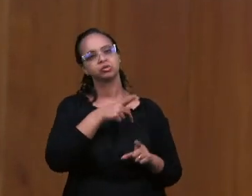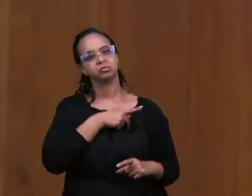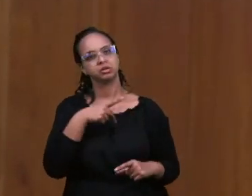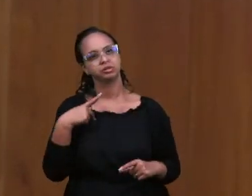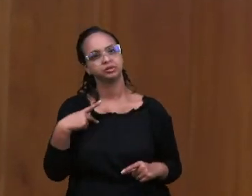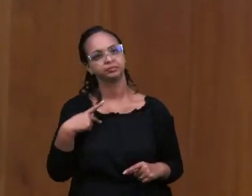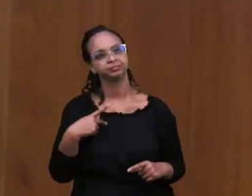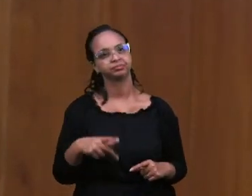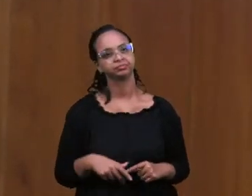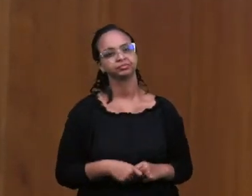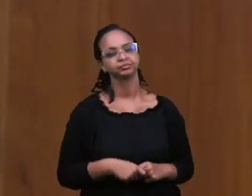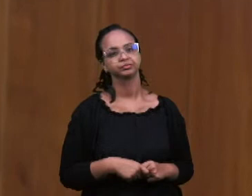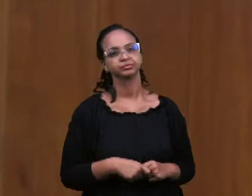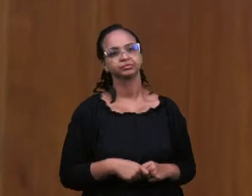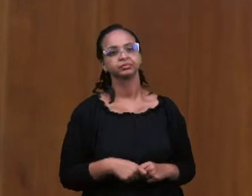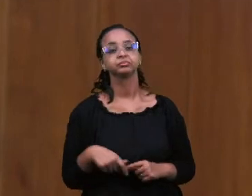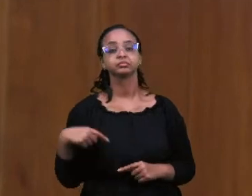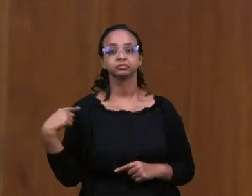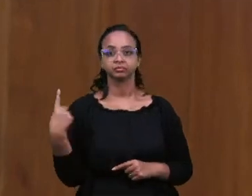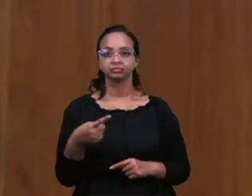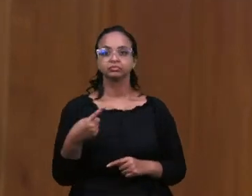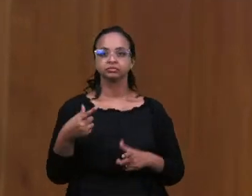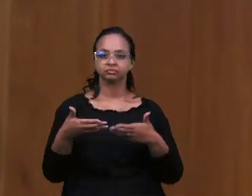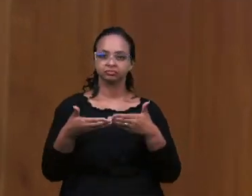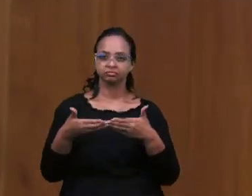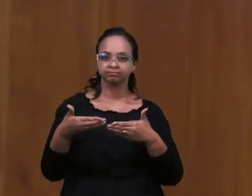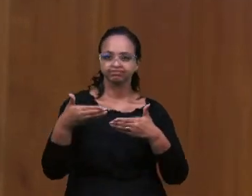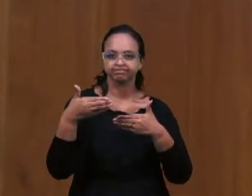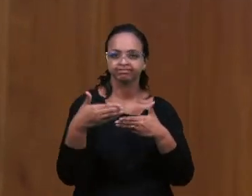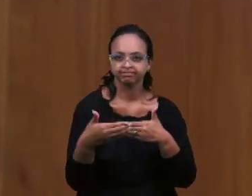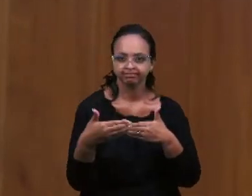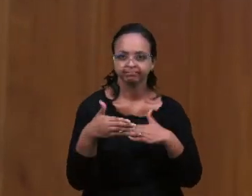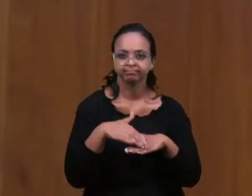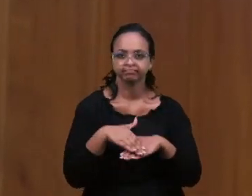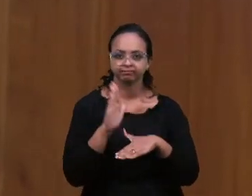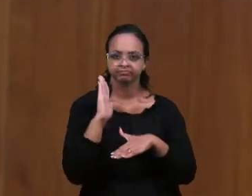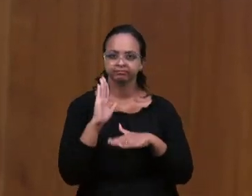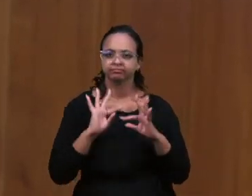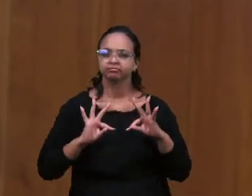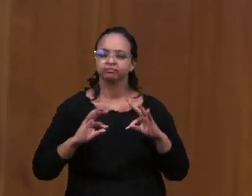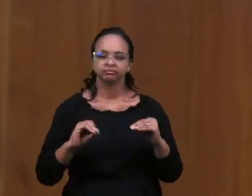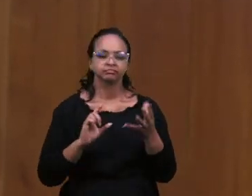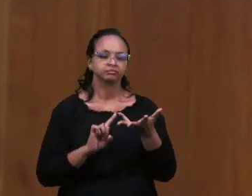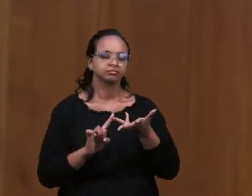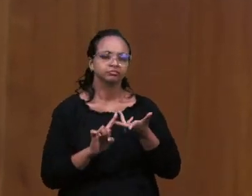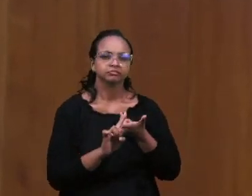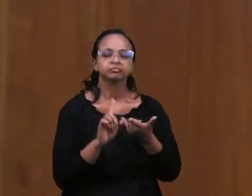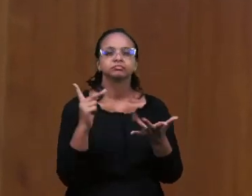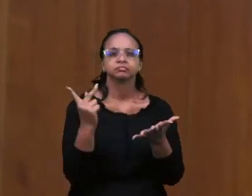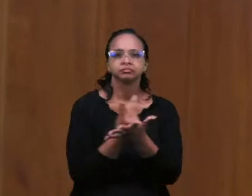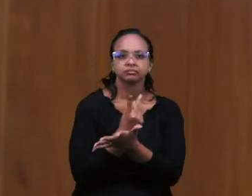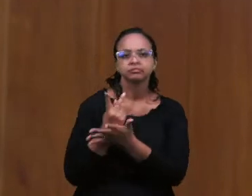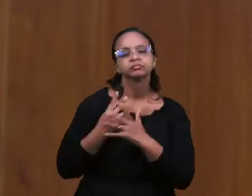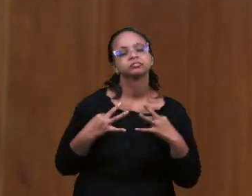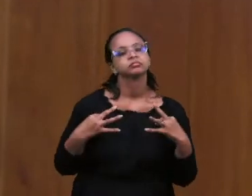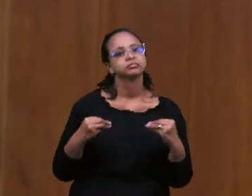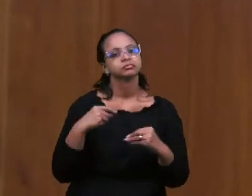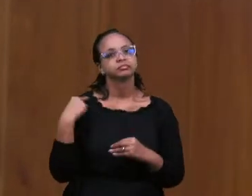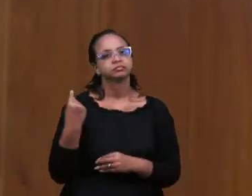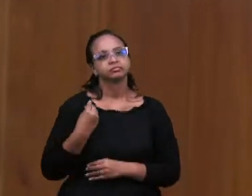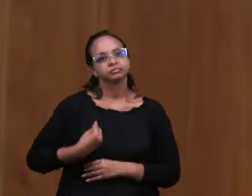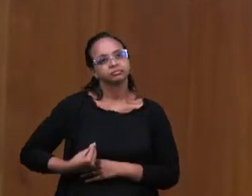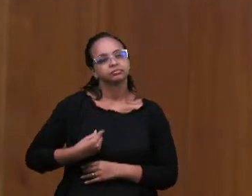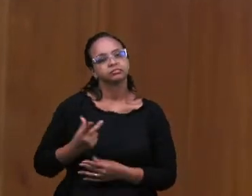estamos um pouco à frente, vamos assim dizer, nessa jornada, por tudo aquilo que a gente viveu, tudo aquilo que a gente passou, que